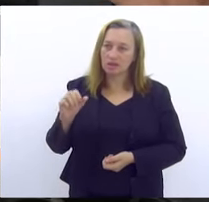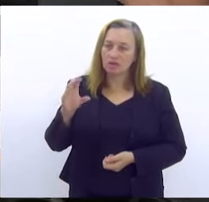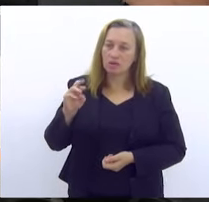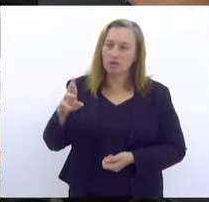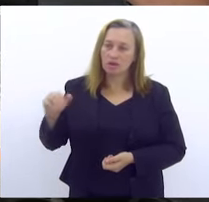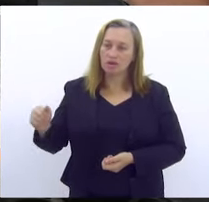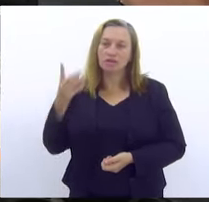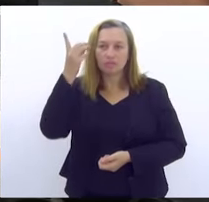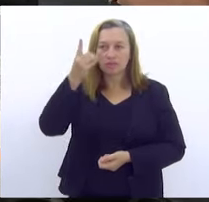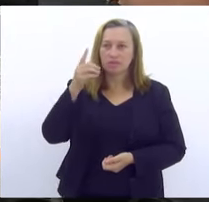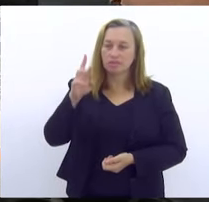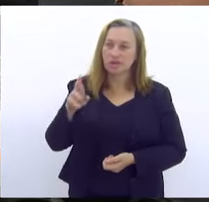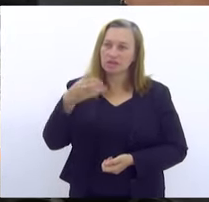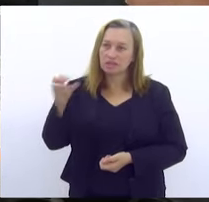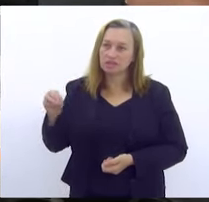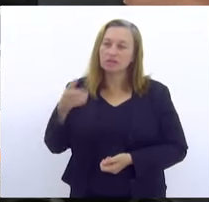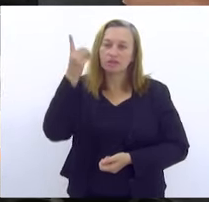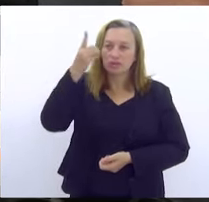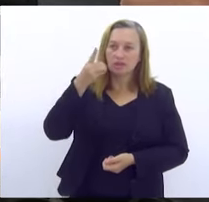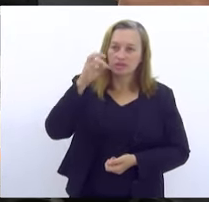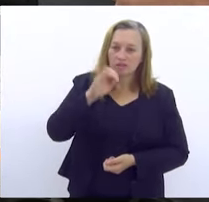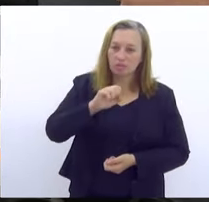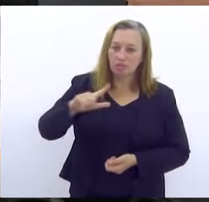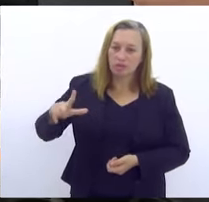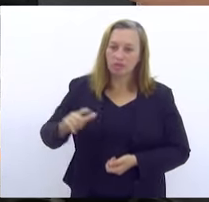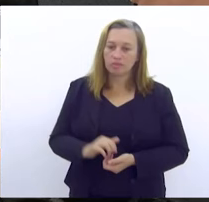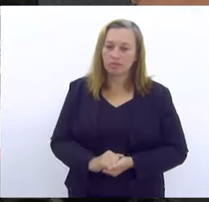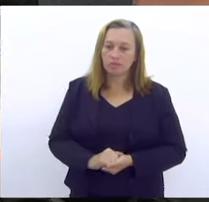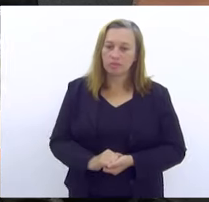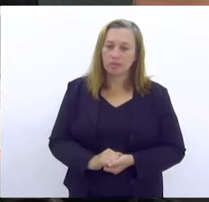Brazão, deputado Felipe Pobel,